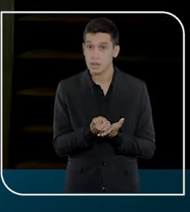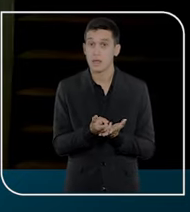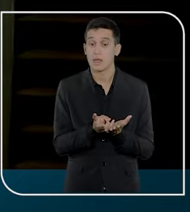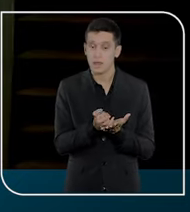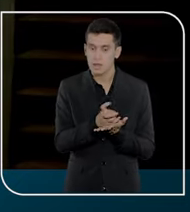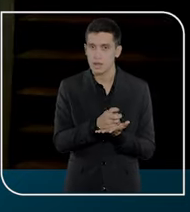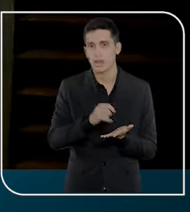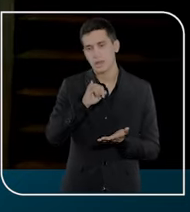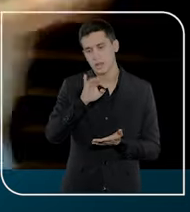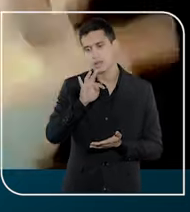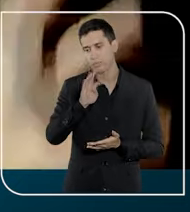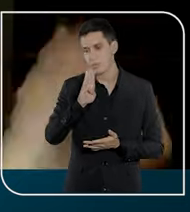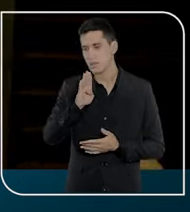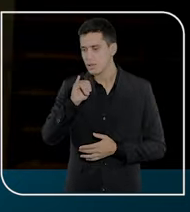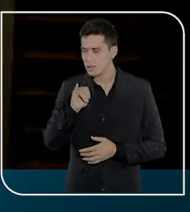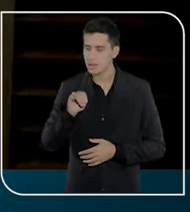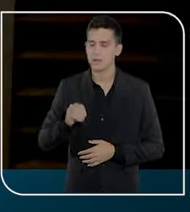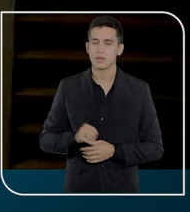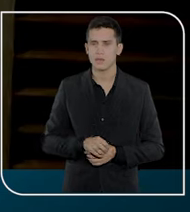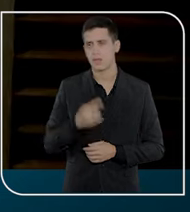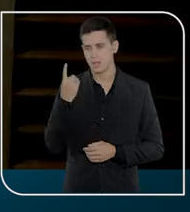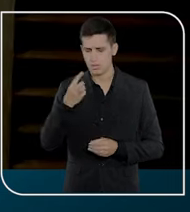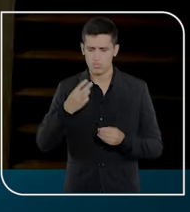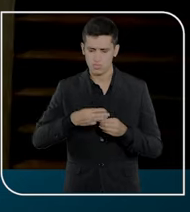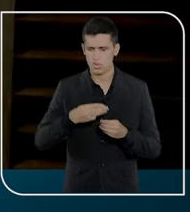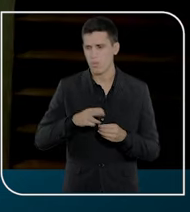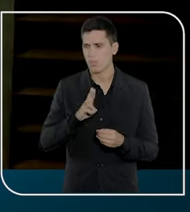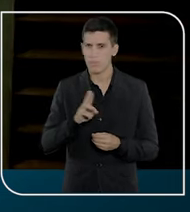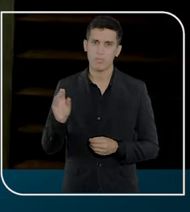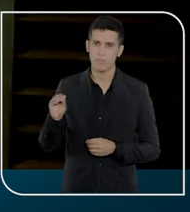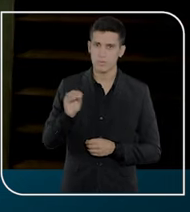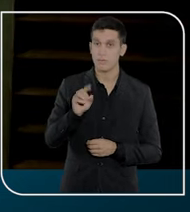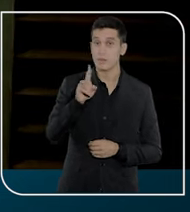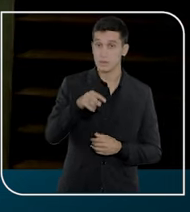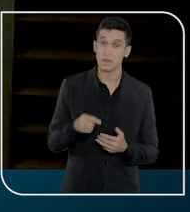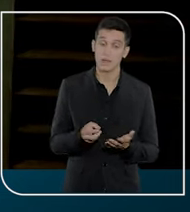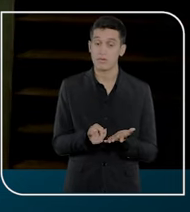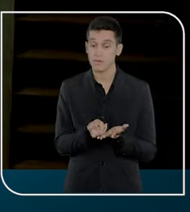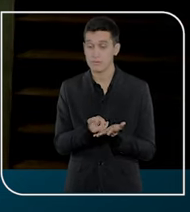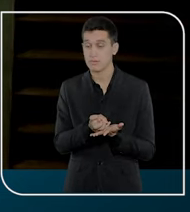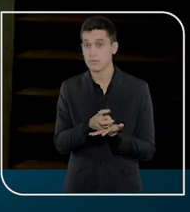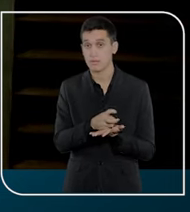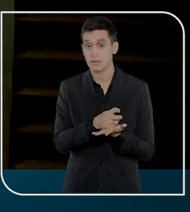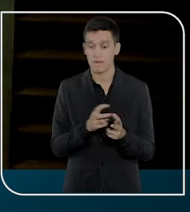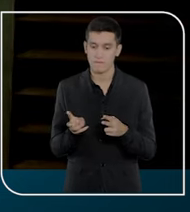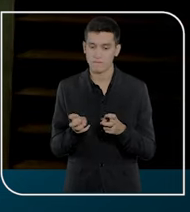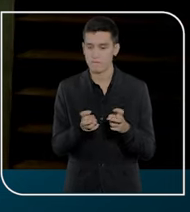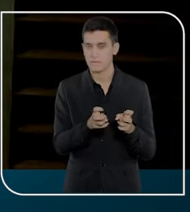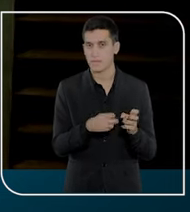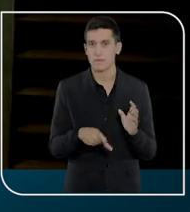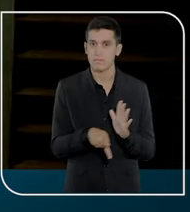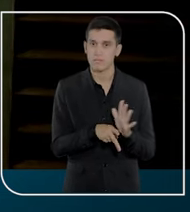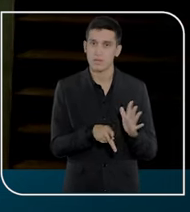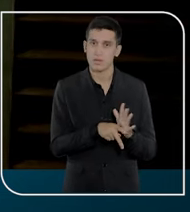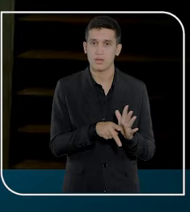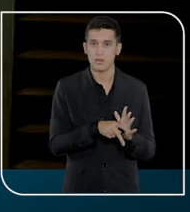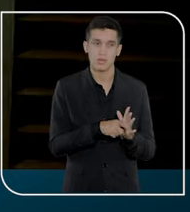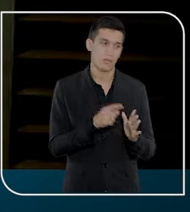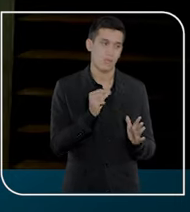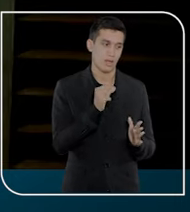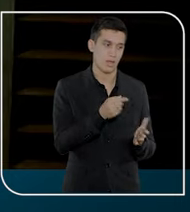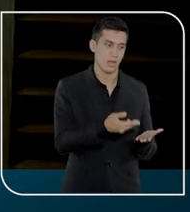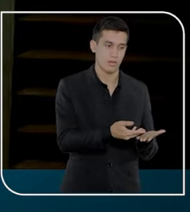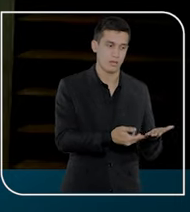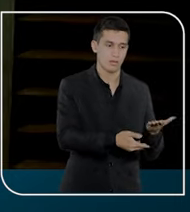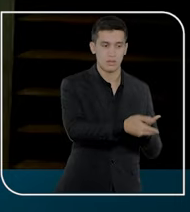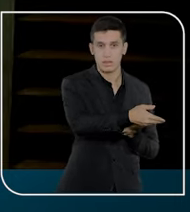ITIV, cada município dá um nome, mas é o imposto de transmissão de bens inter vivos, né? Entre